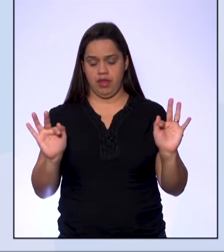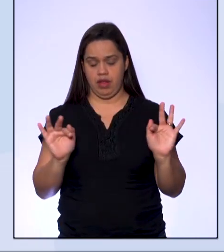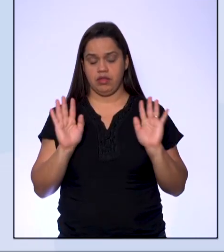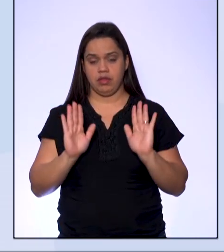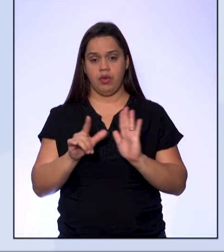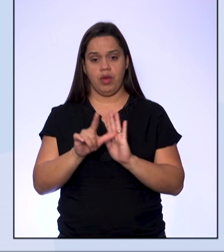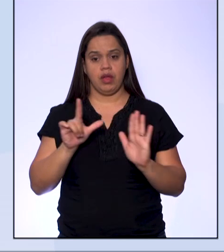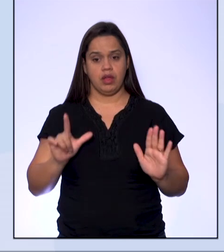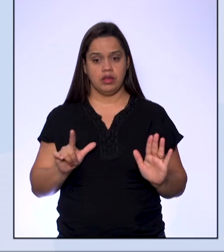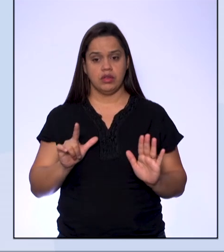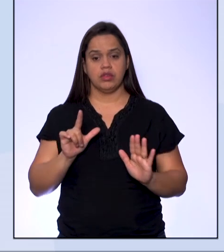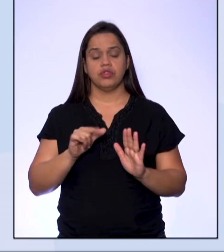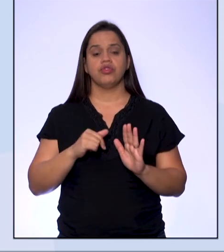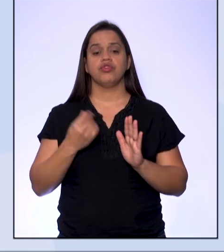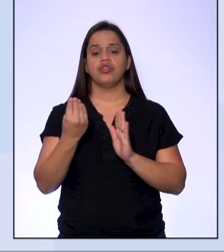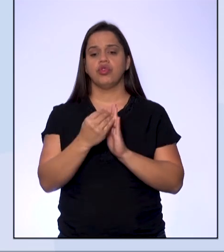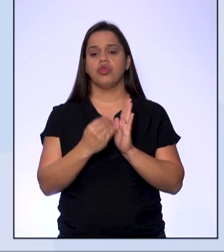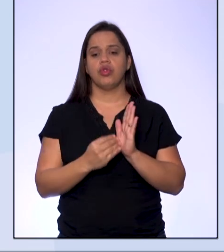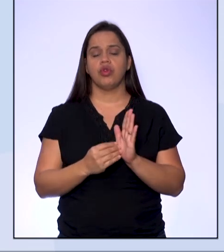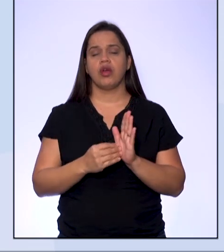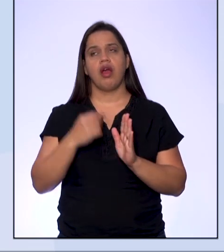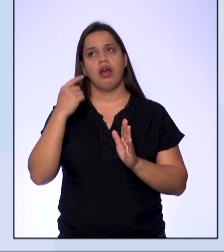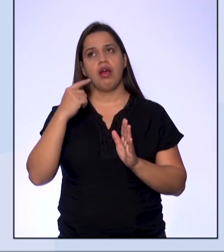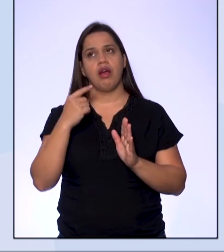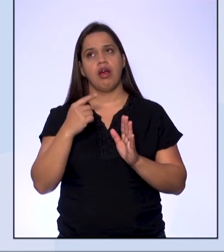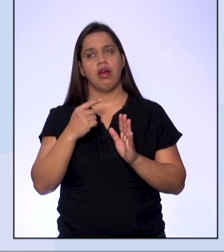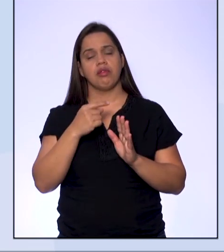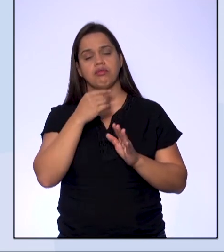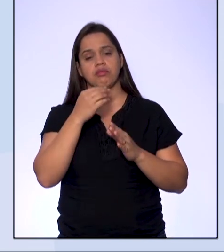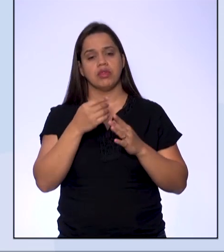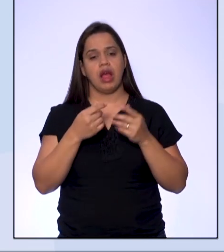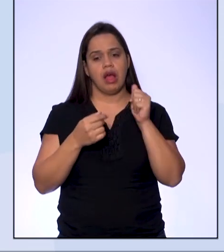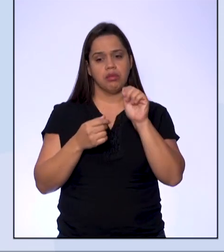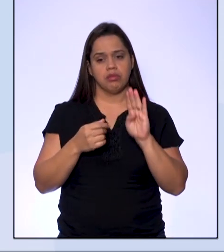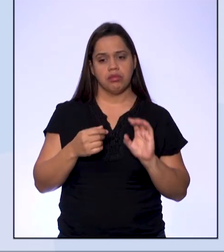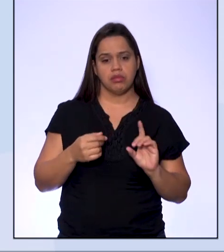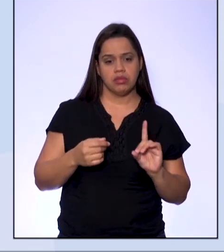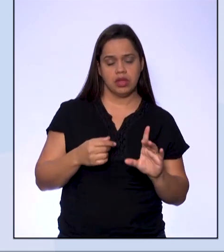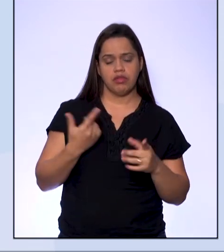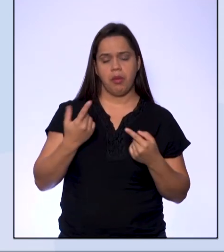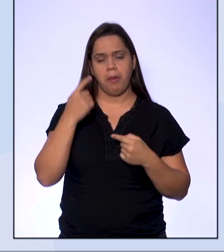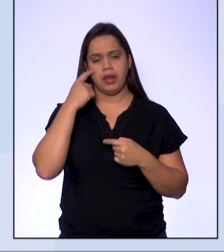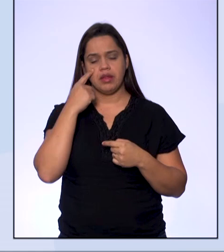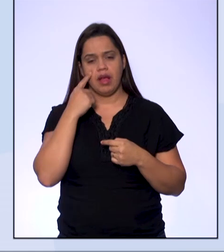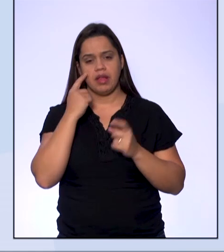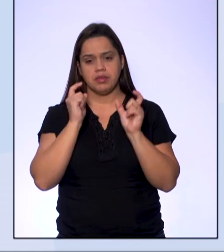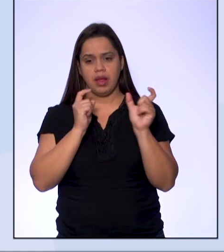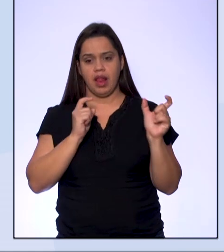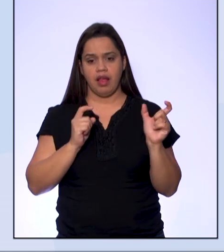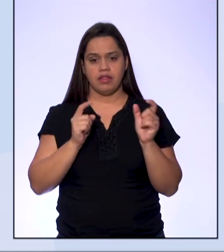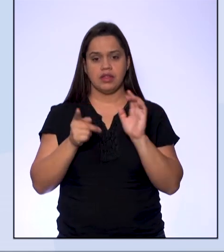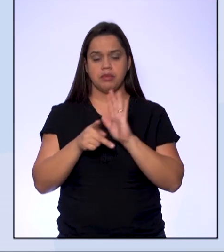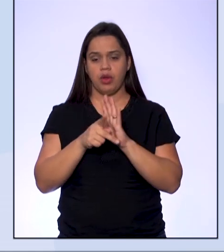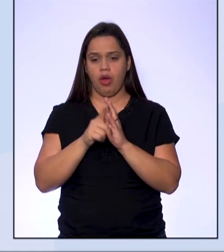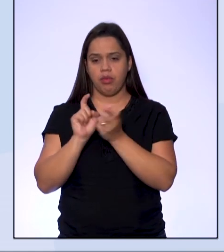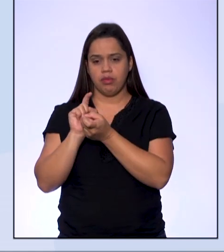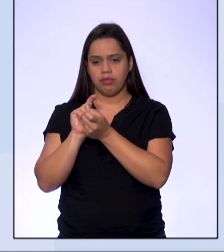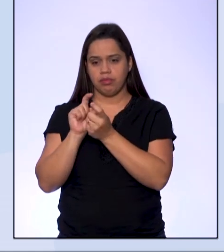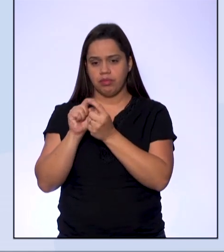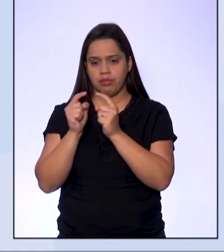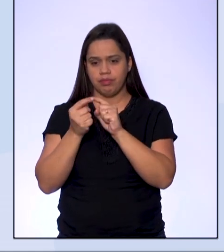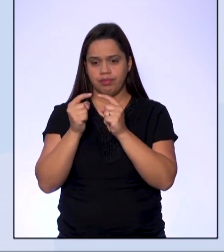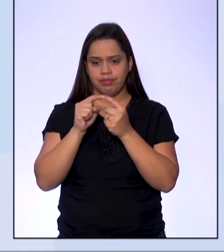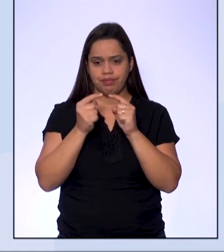das alternativas, vamos pensar, gente, as palavras grifadas, o que são conectivos? Conectivos